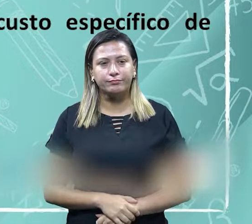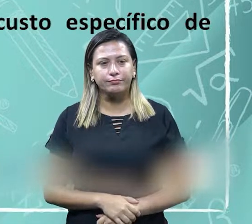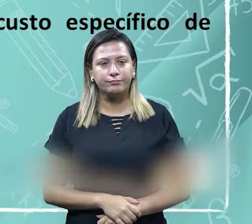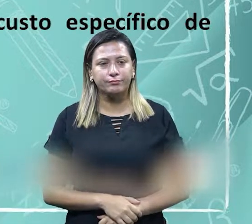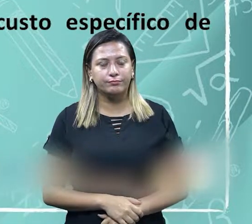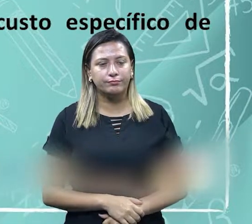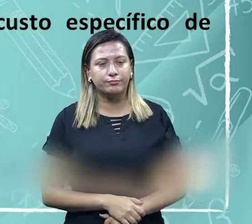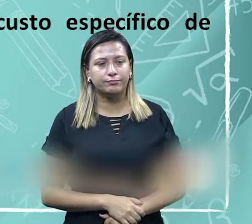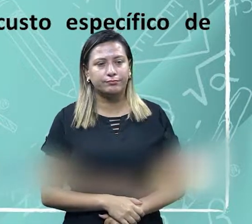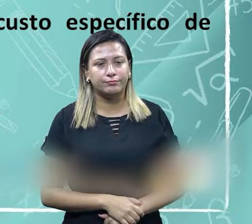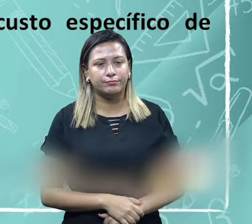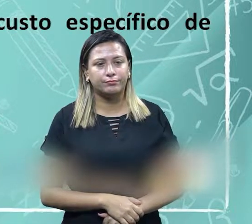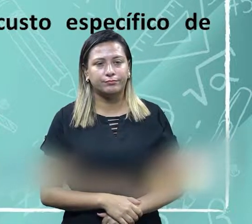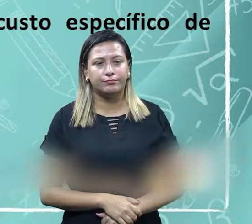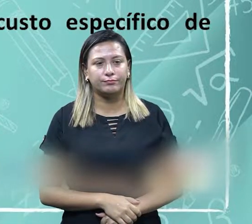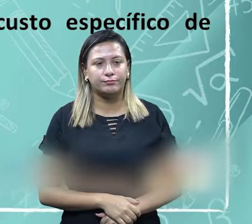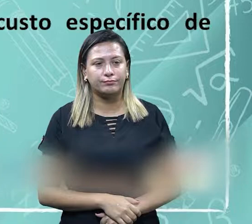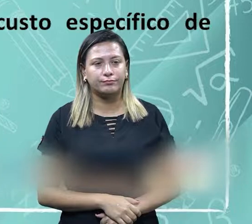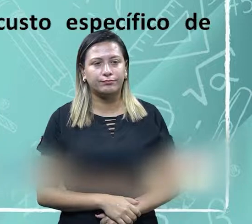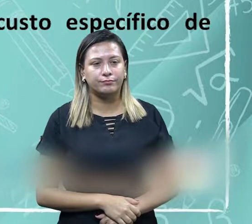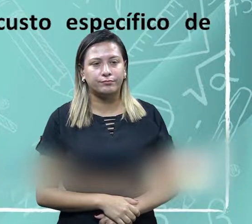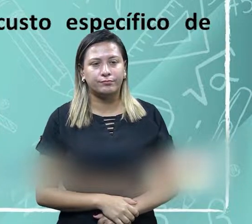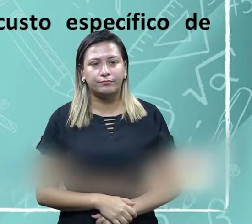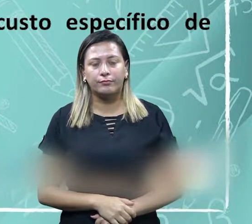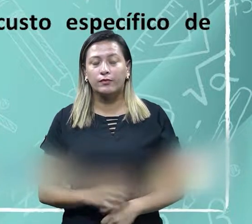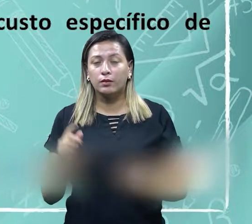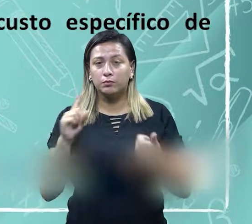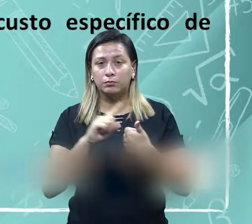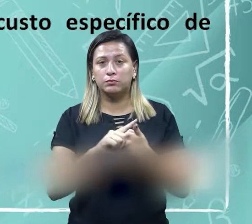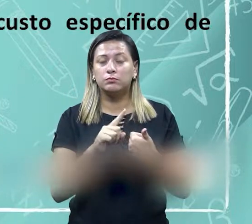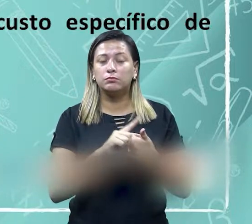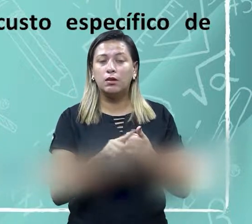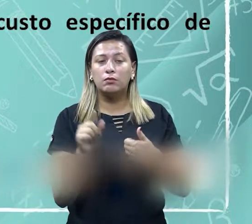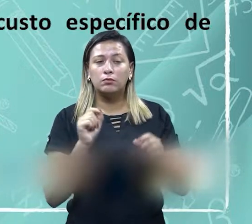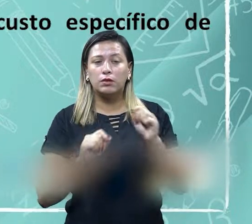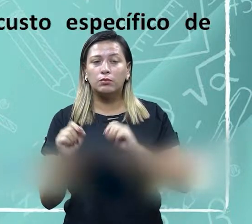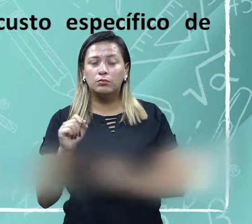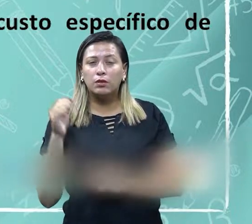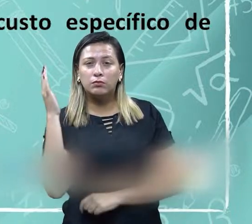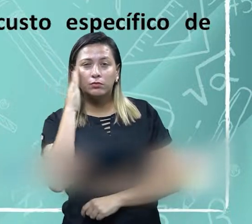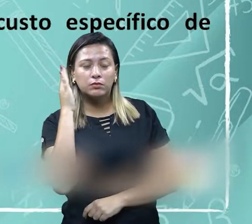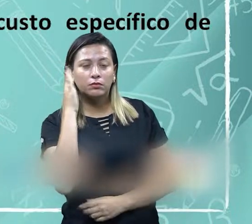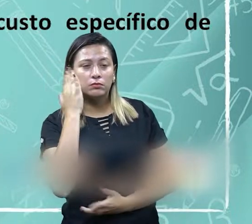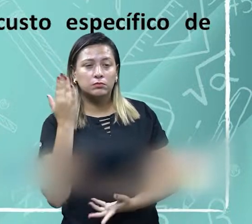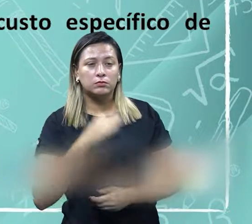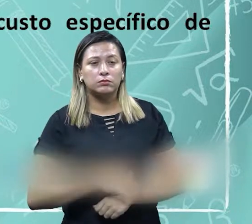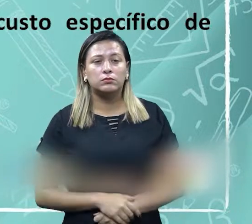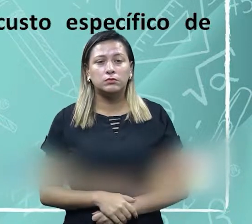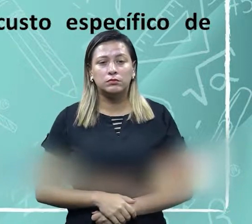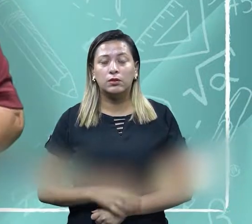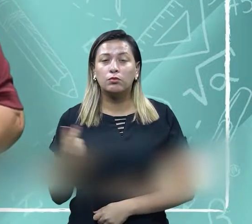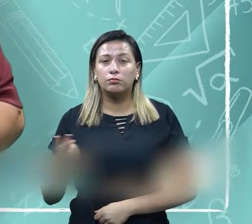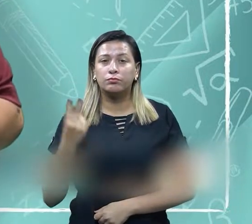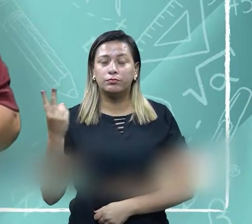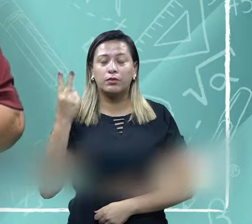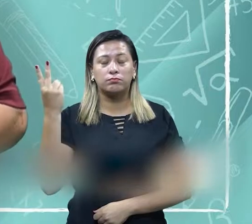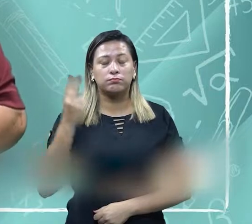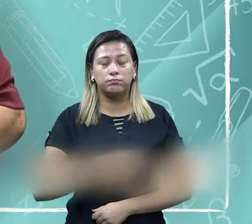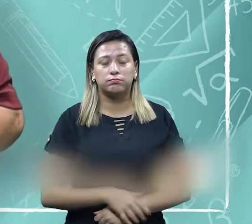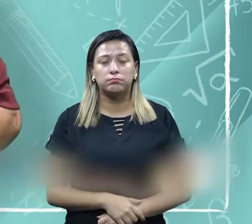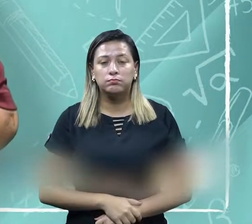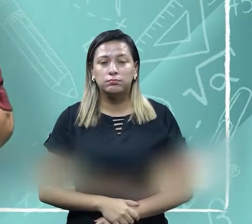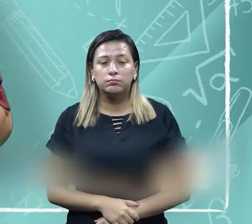primeiro ponto do processo de exportação, você entender qual é o preço de negociação. E isso é